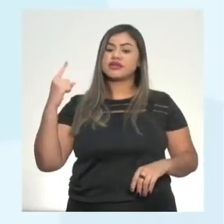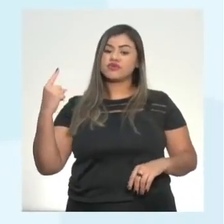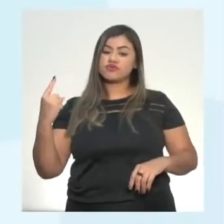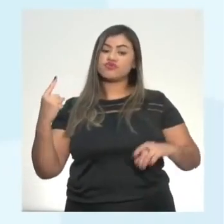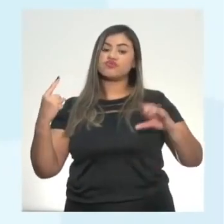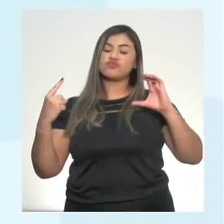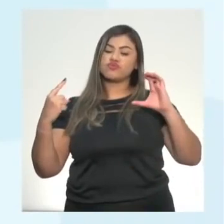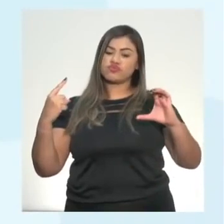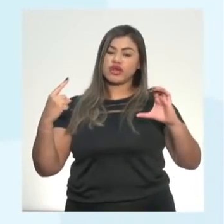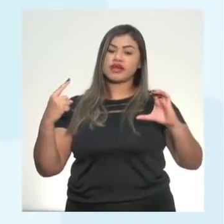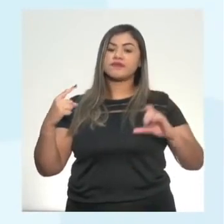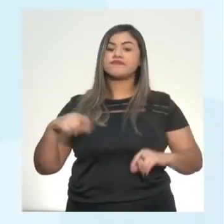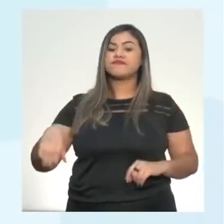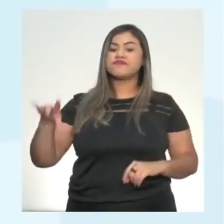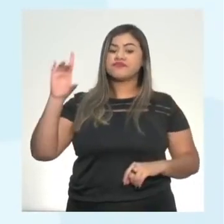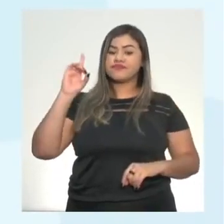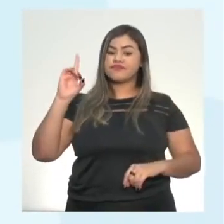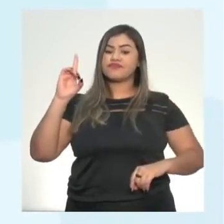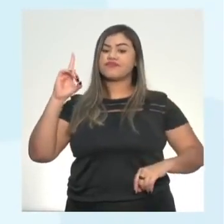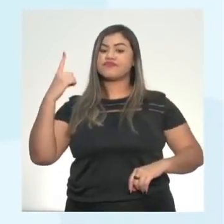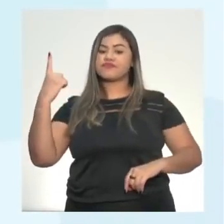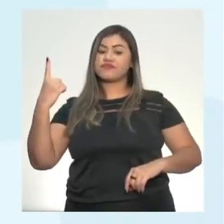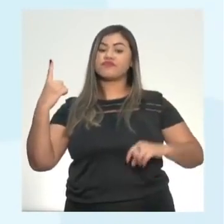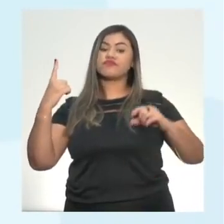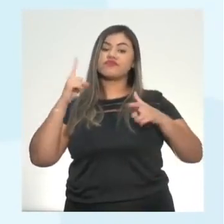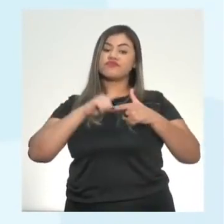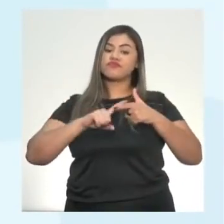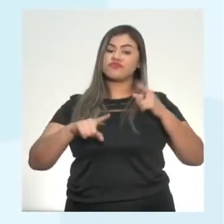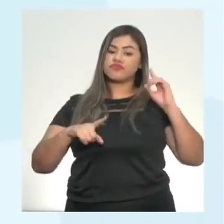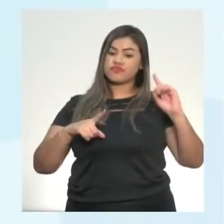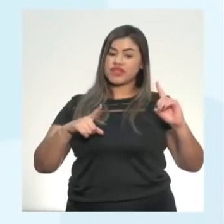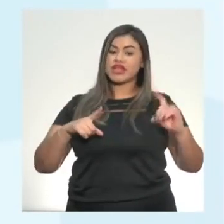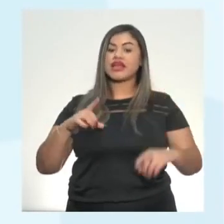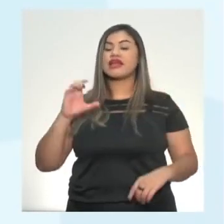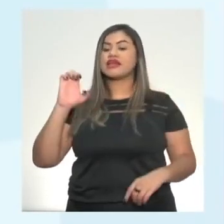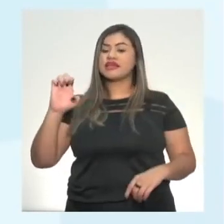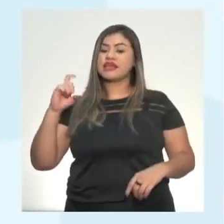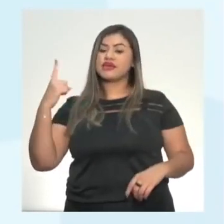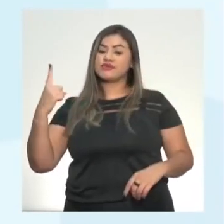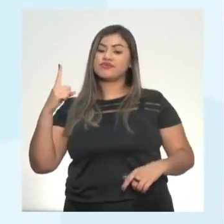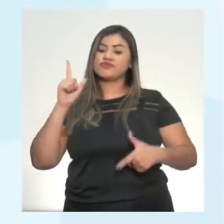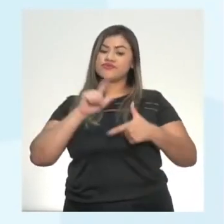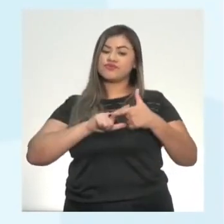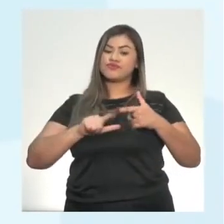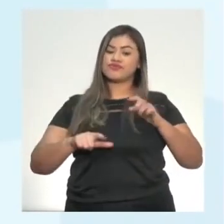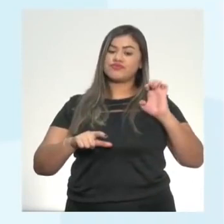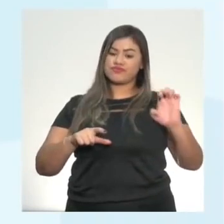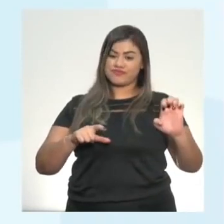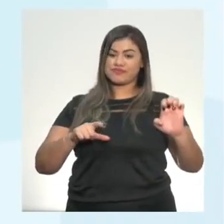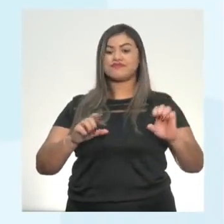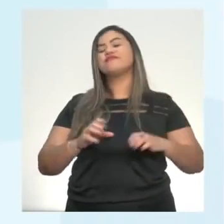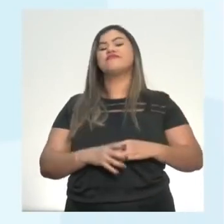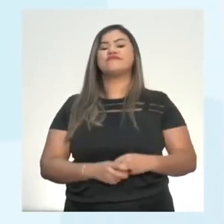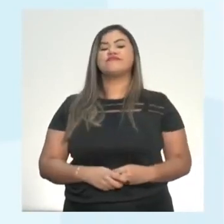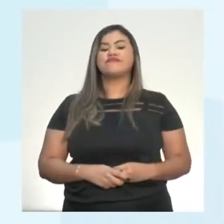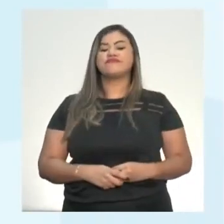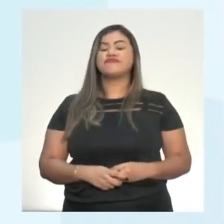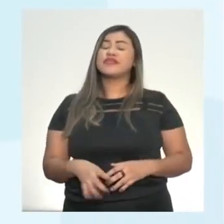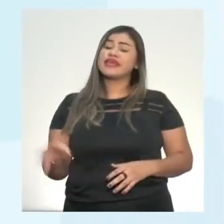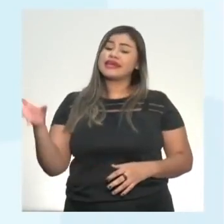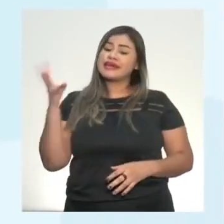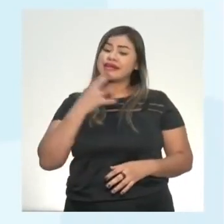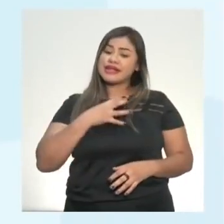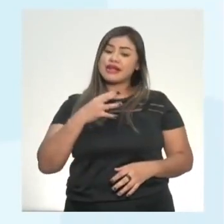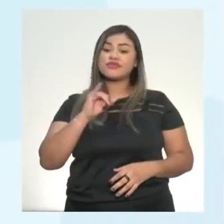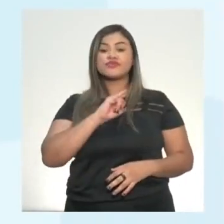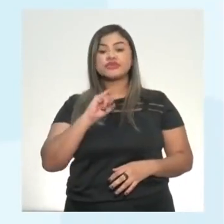C' dividido por C, D' dividido por D e E' dividido por E. É claro que